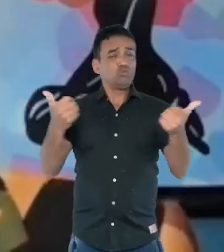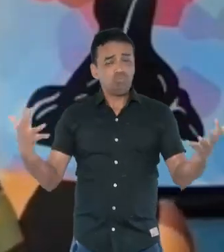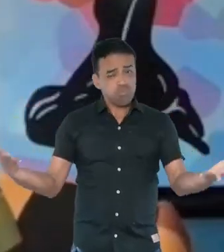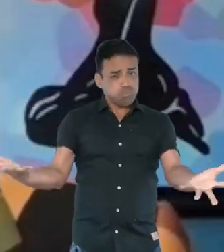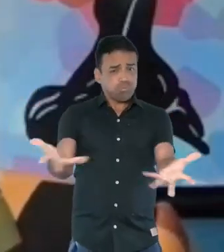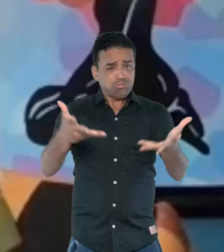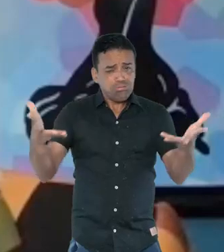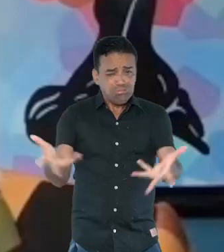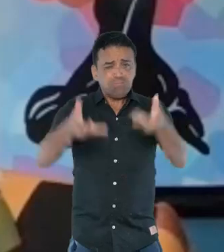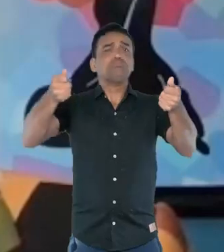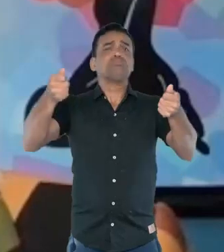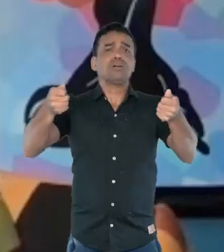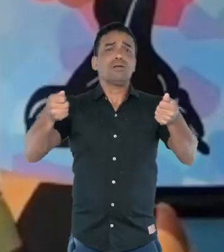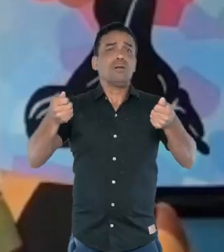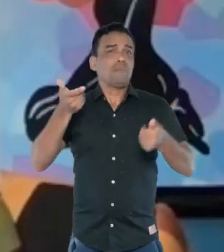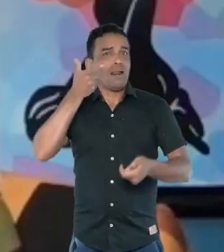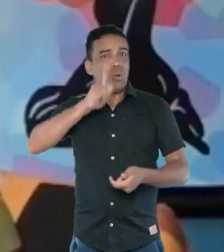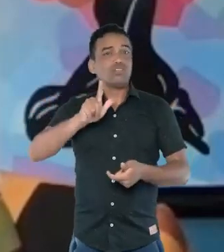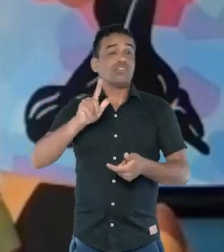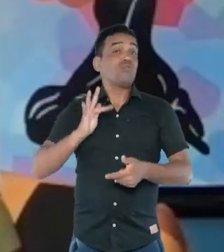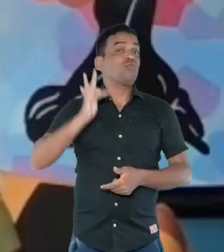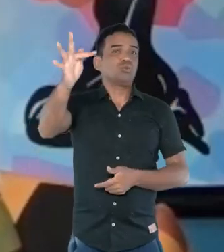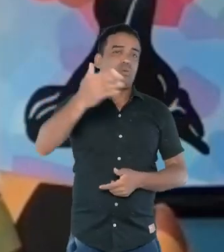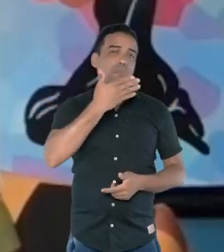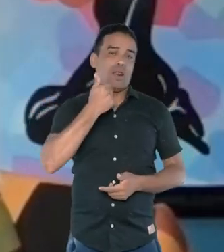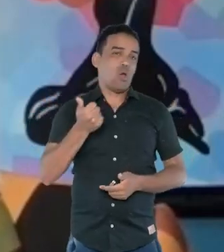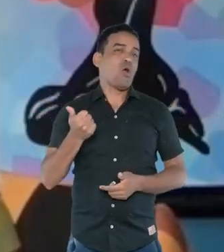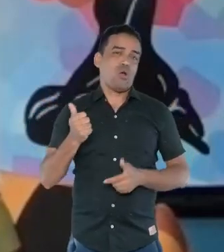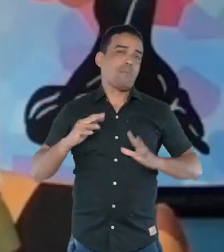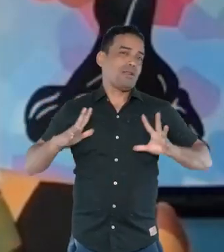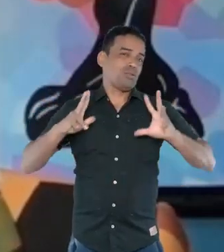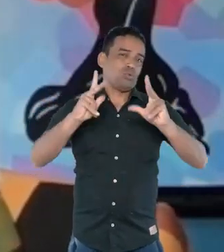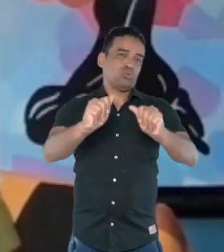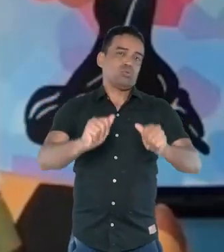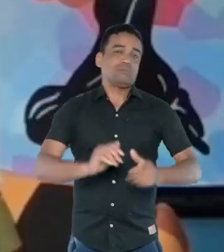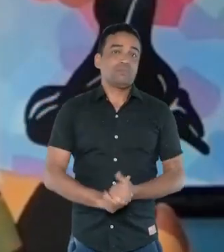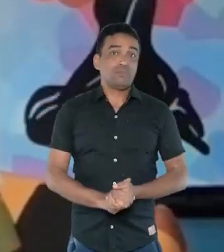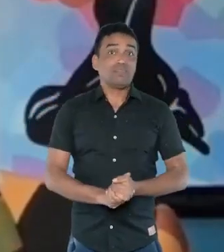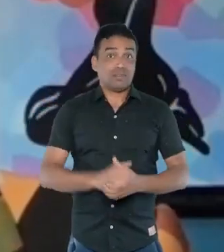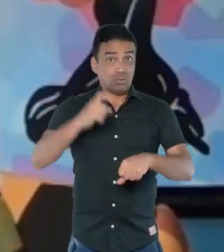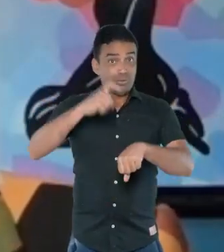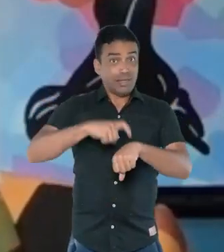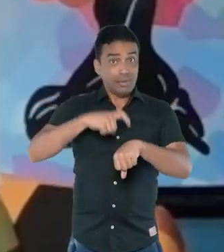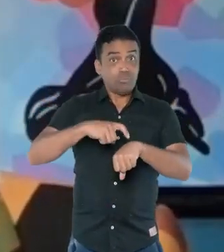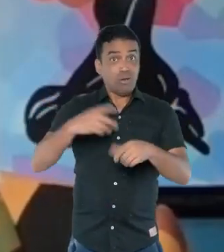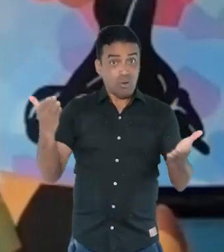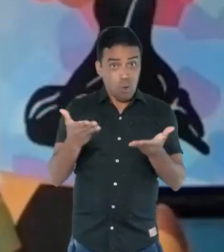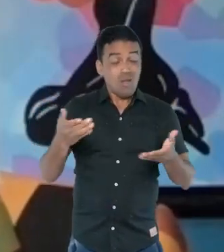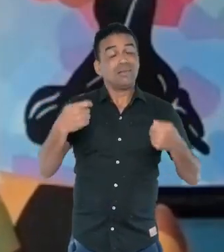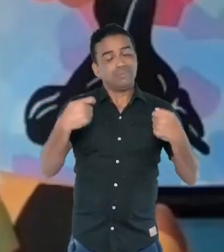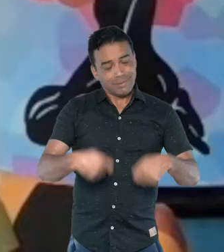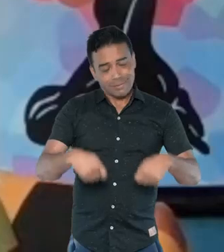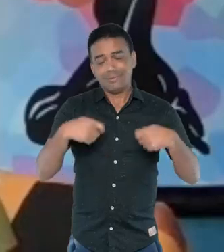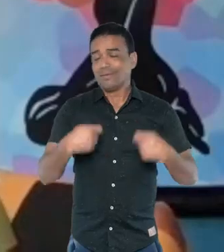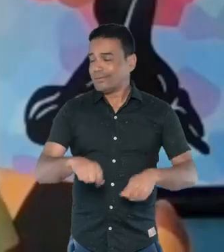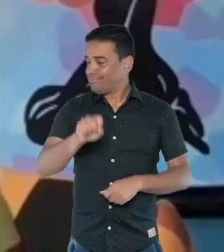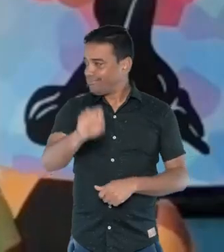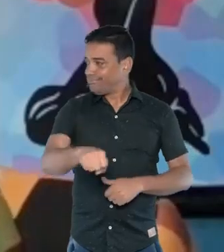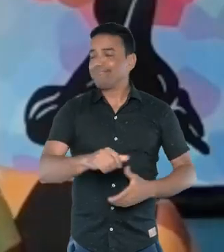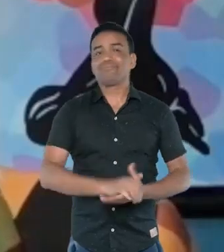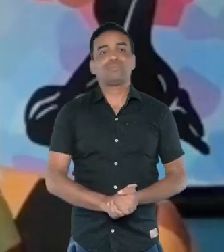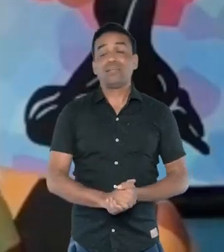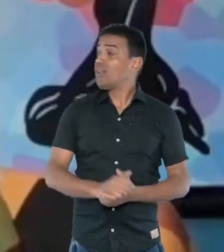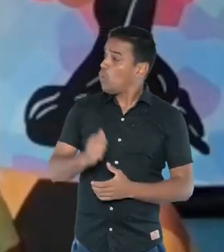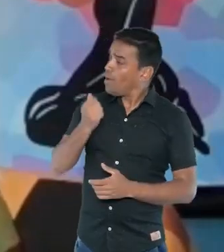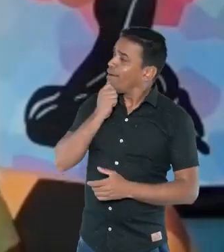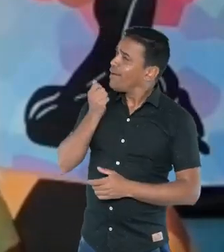extraordinário para a construção de futuros melhores. Assim, a gente, no nosso tempo, a gente está precisando muito disso, né? Não é à toa